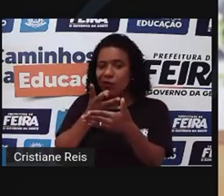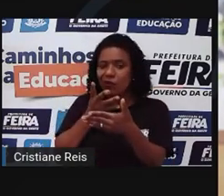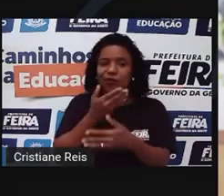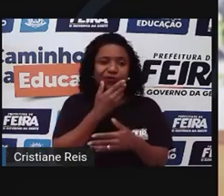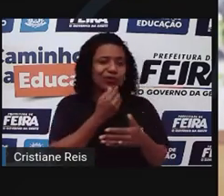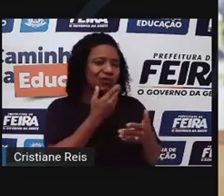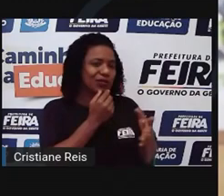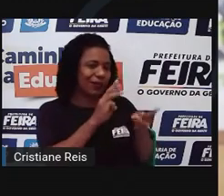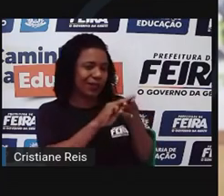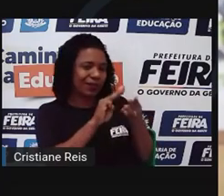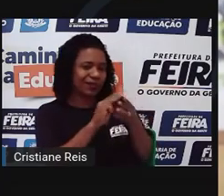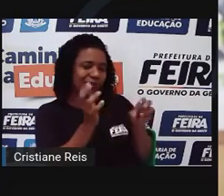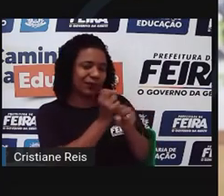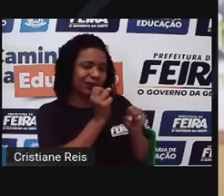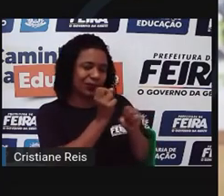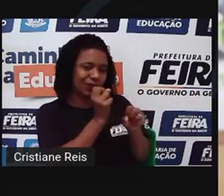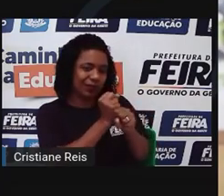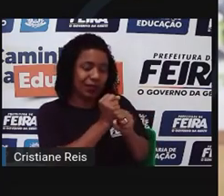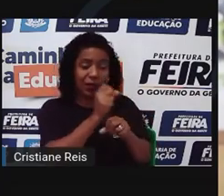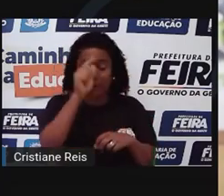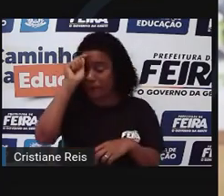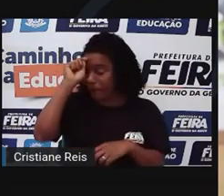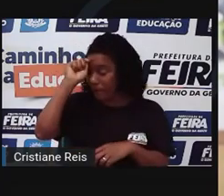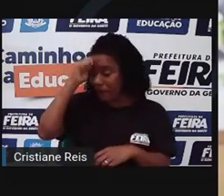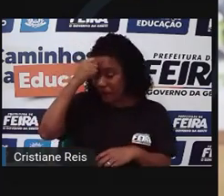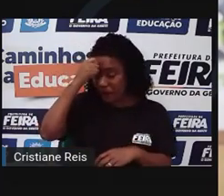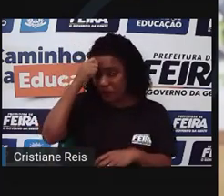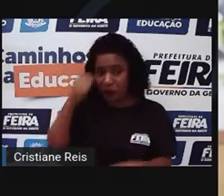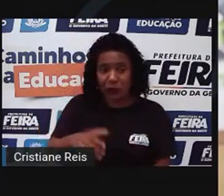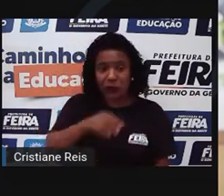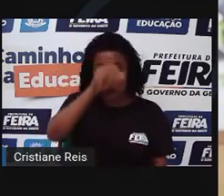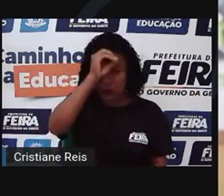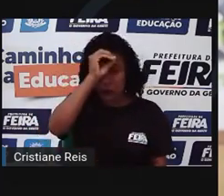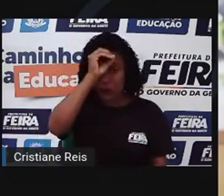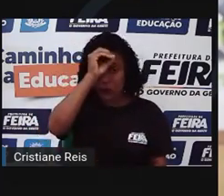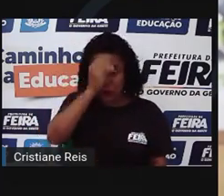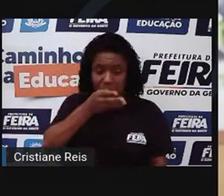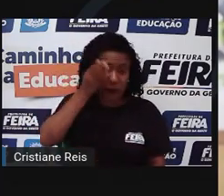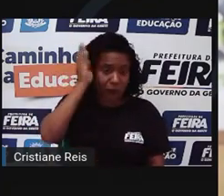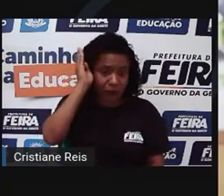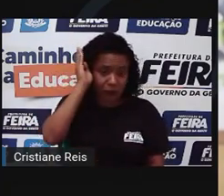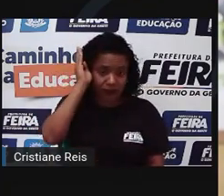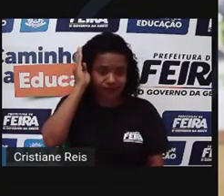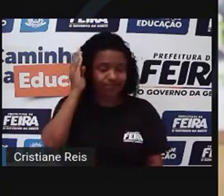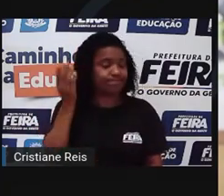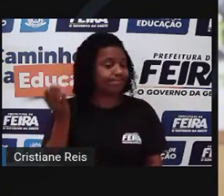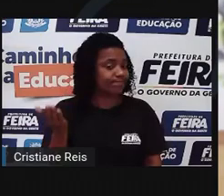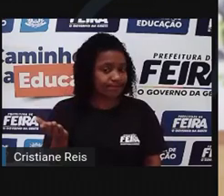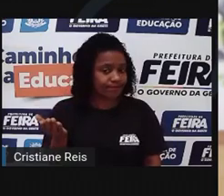matemática, os negros não são bons em nada, porque os negros são burros, né? Os meninos são